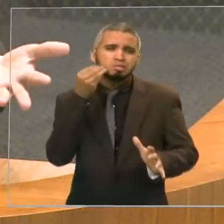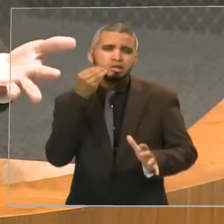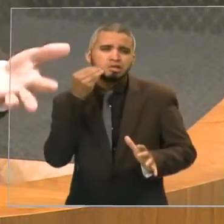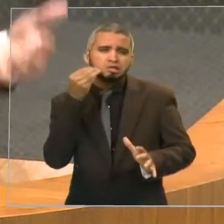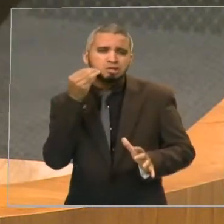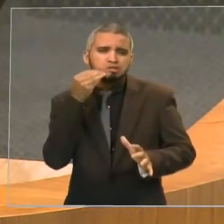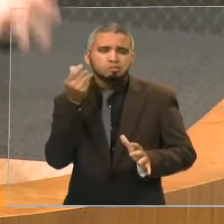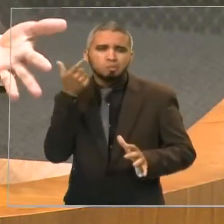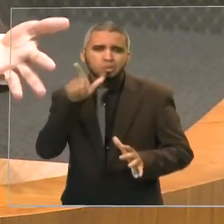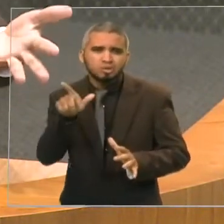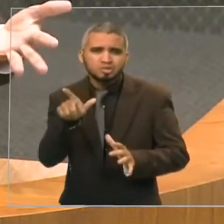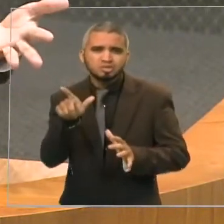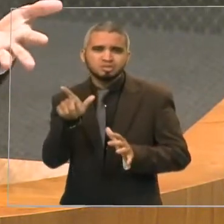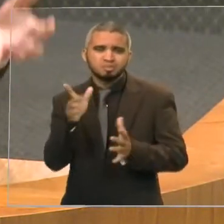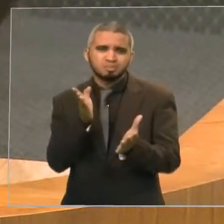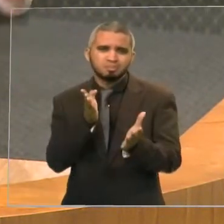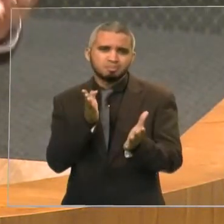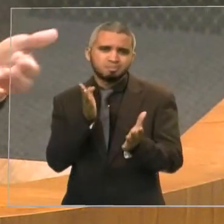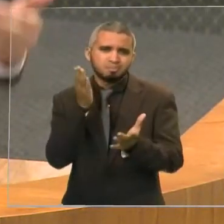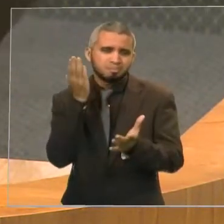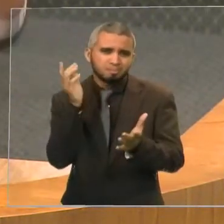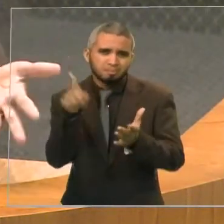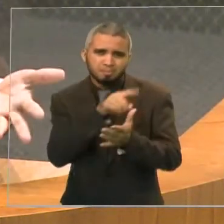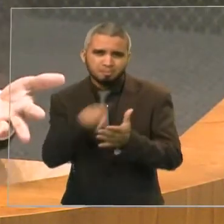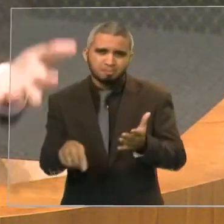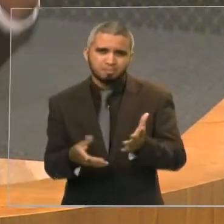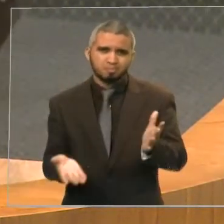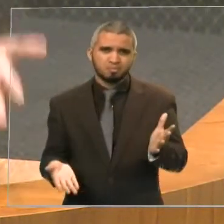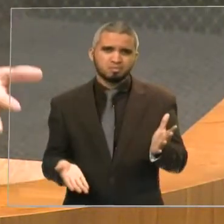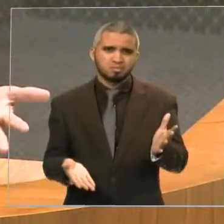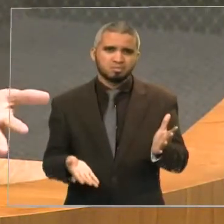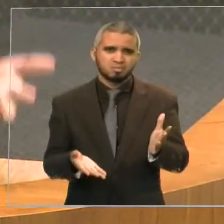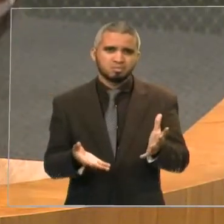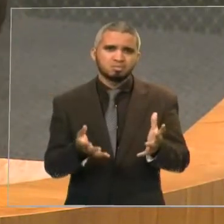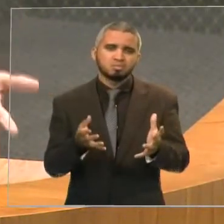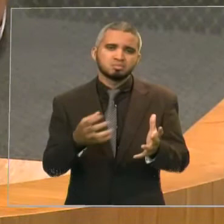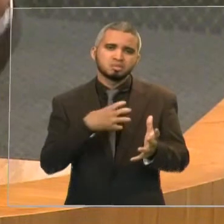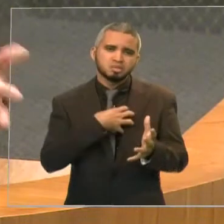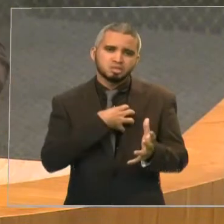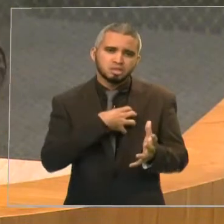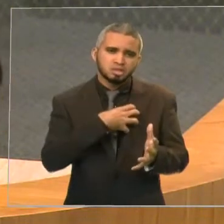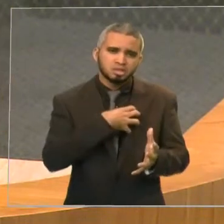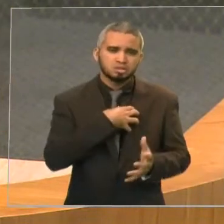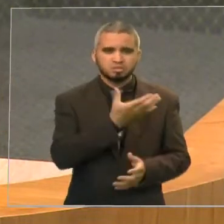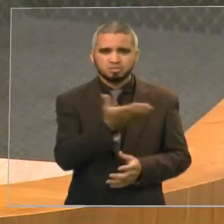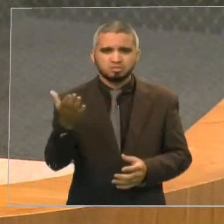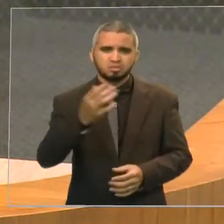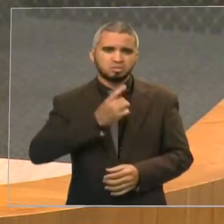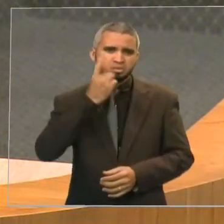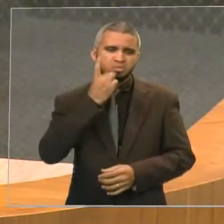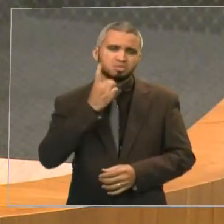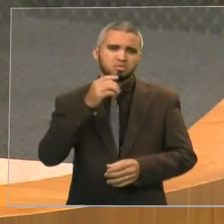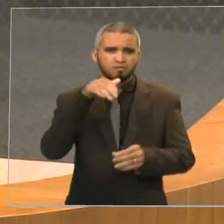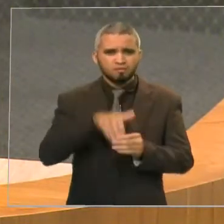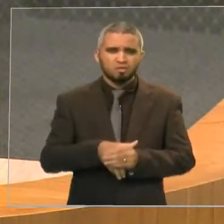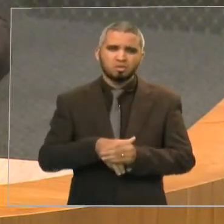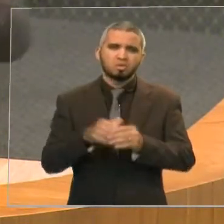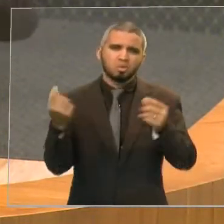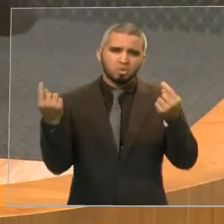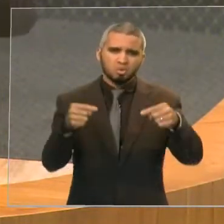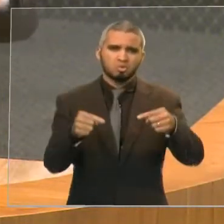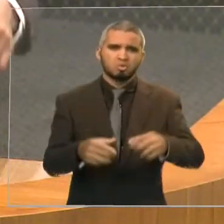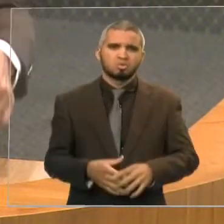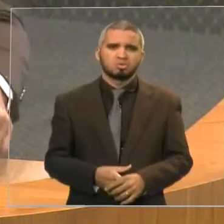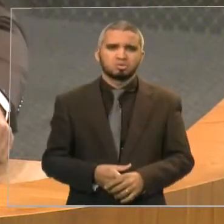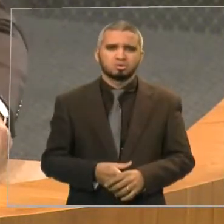Tentando sensibilizar os demais pares, sensibilizar os deputados para que não vote contra essa ilegalidade. Estamos